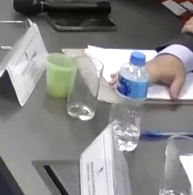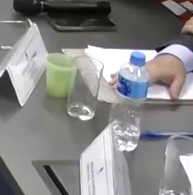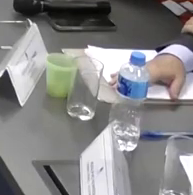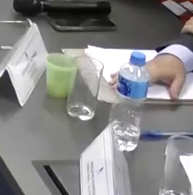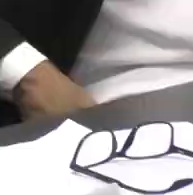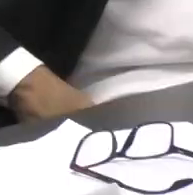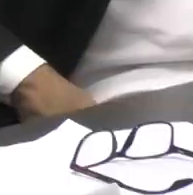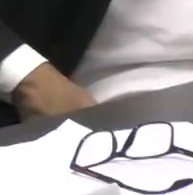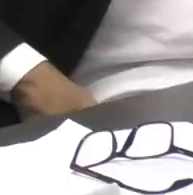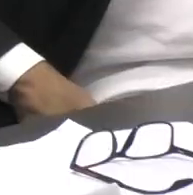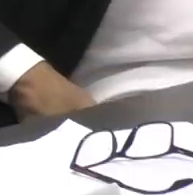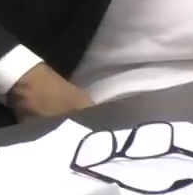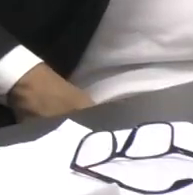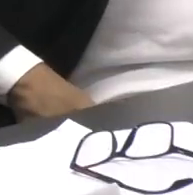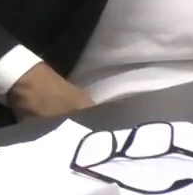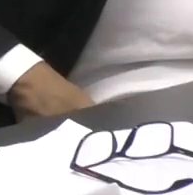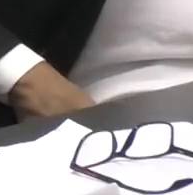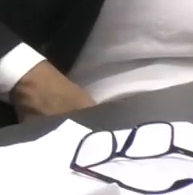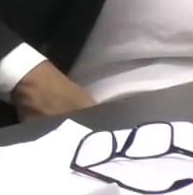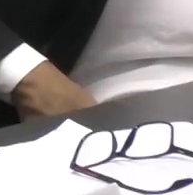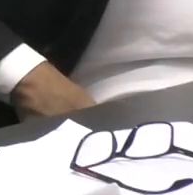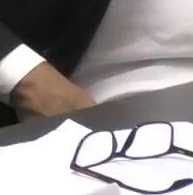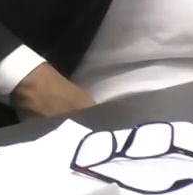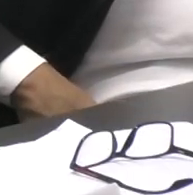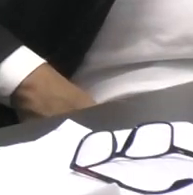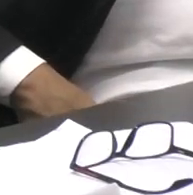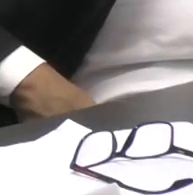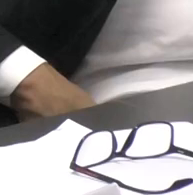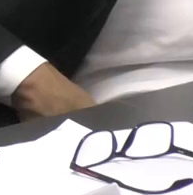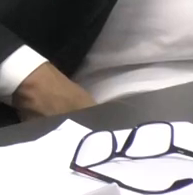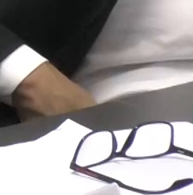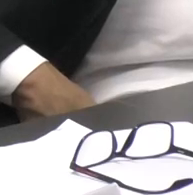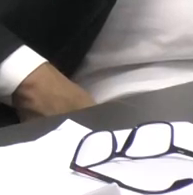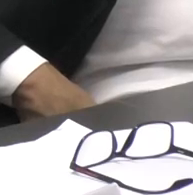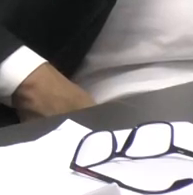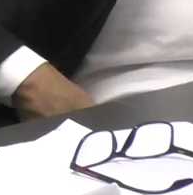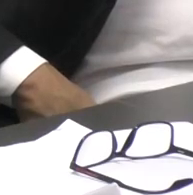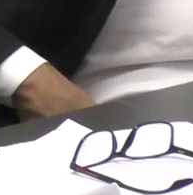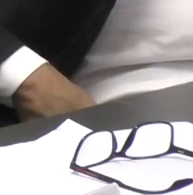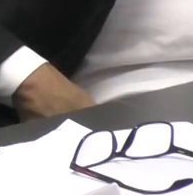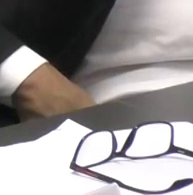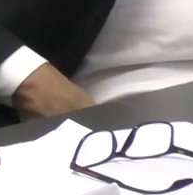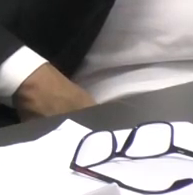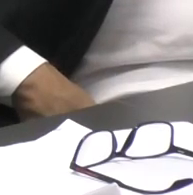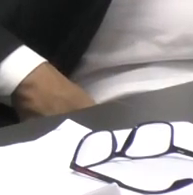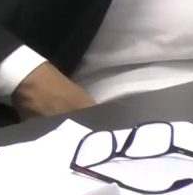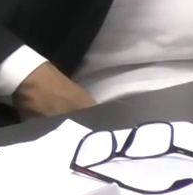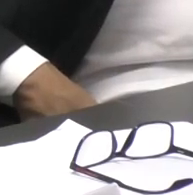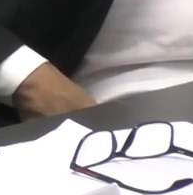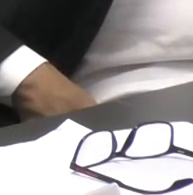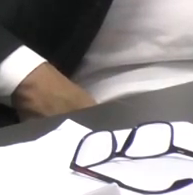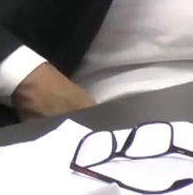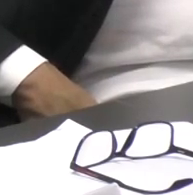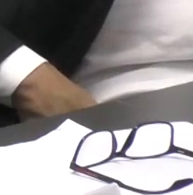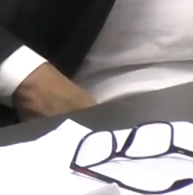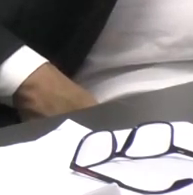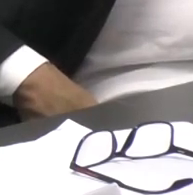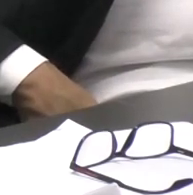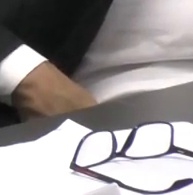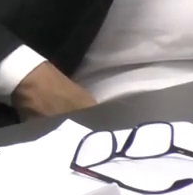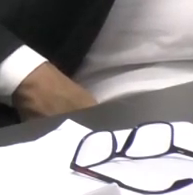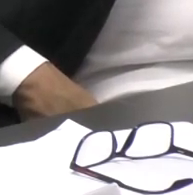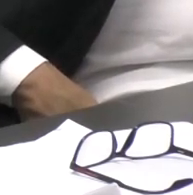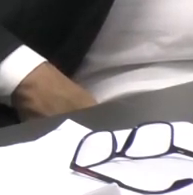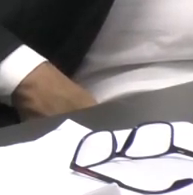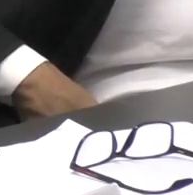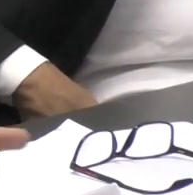com os conselheiros da agetrans da getransp e também com o secretário Estadual de